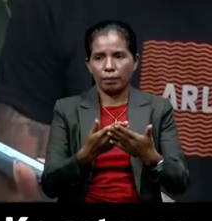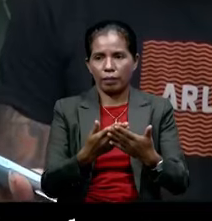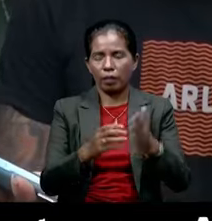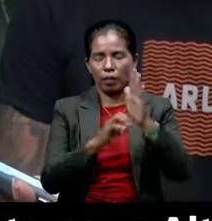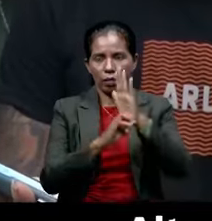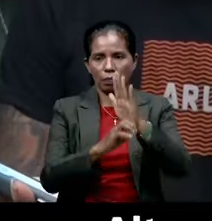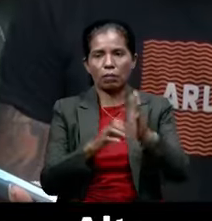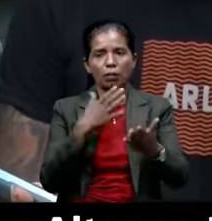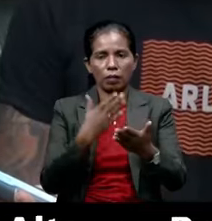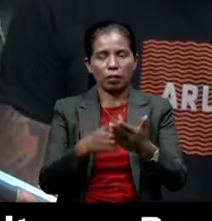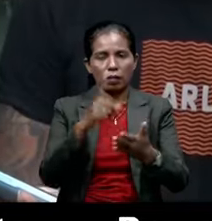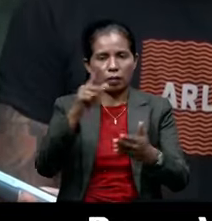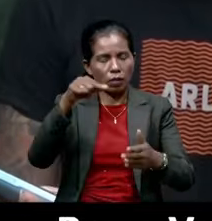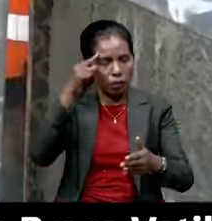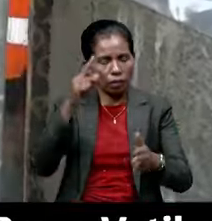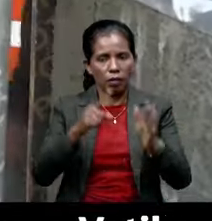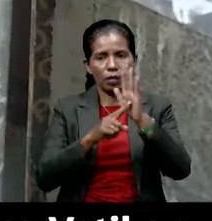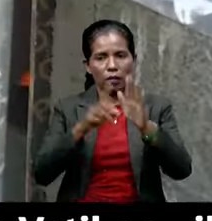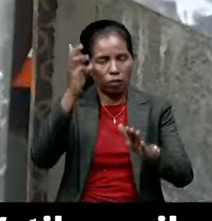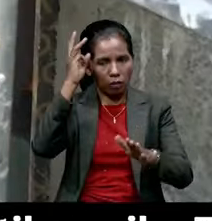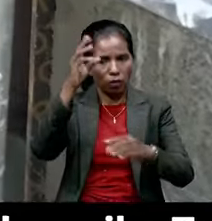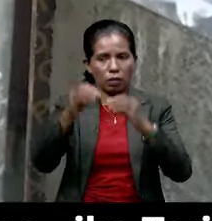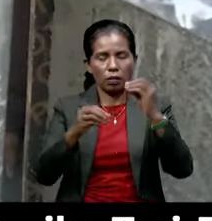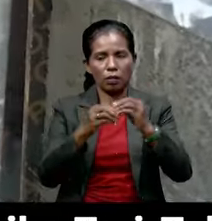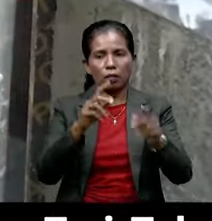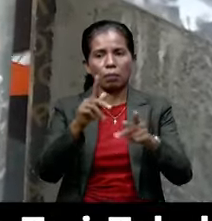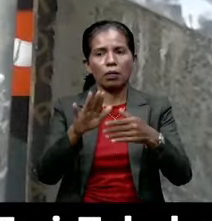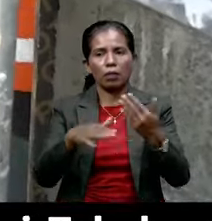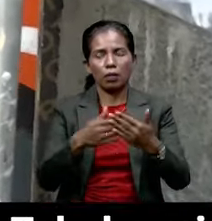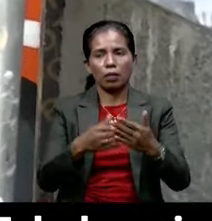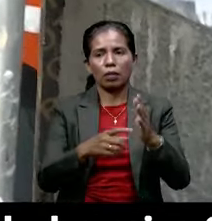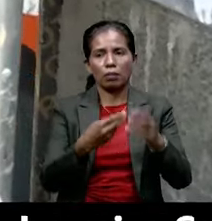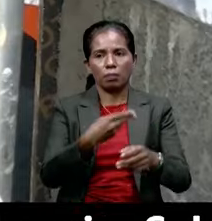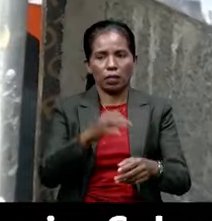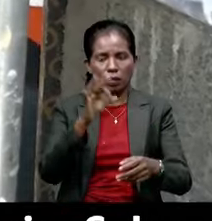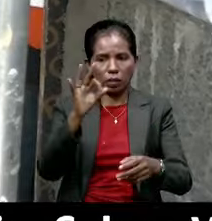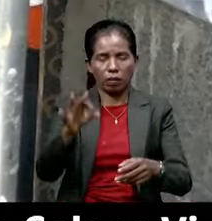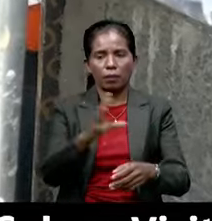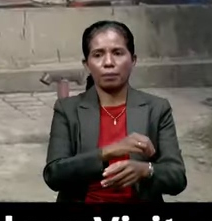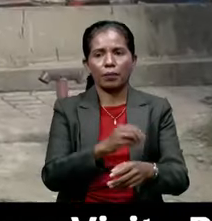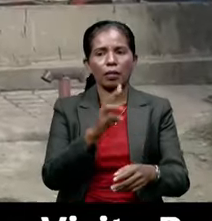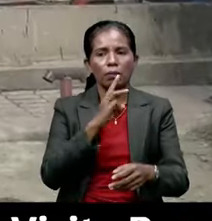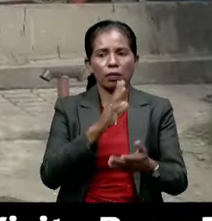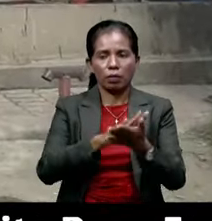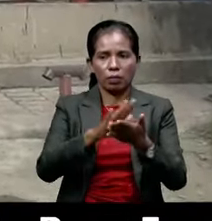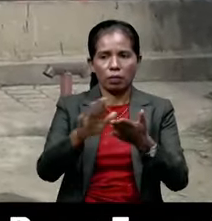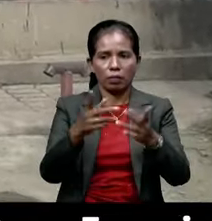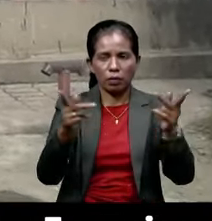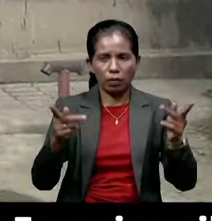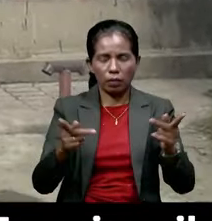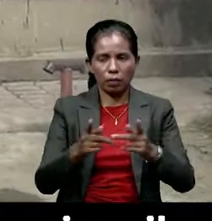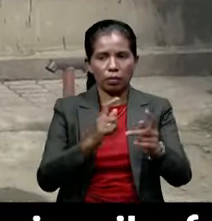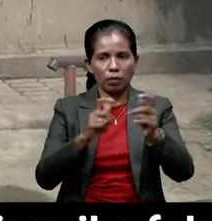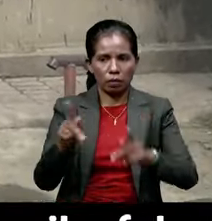exemplar ne. Governante ne mos aktuir preocupasam vendedor sirenian kono ba Haris Fatin kanalizasam be mos no estacionamento ba